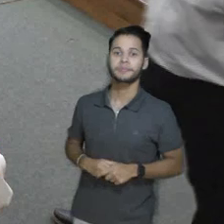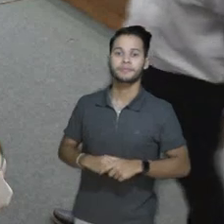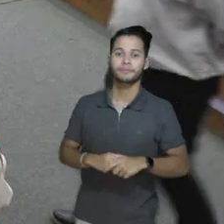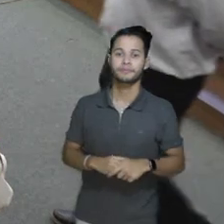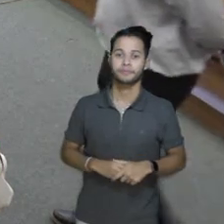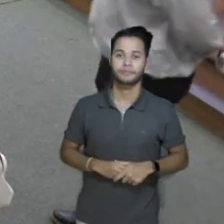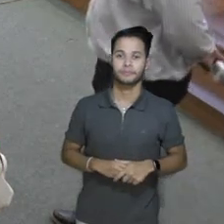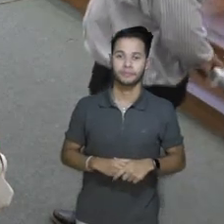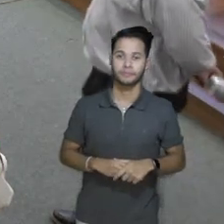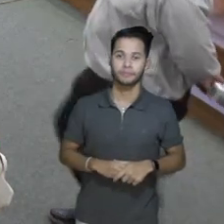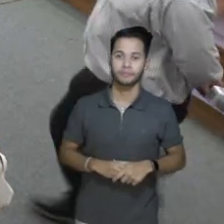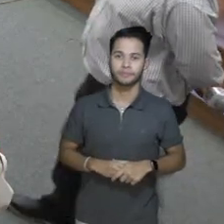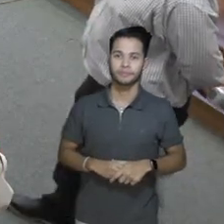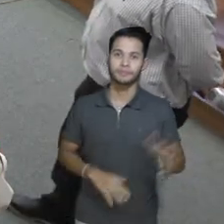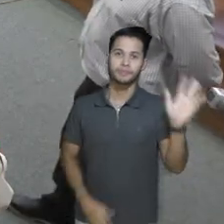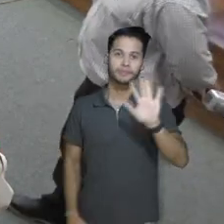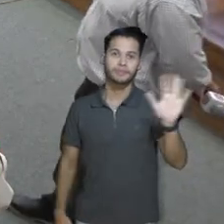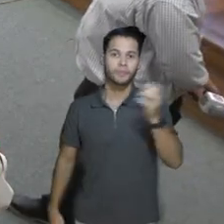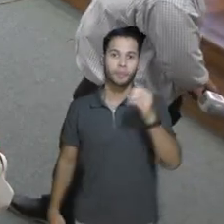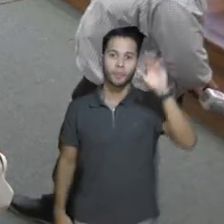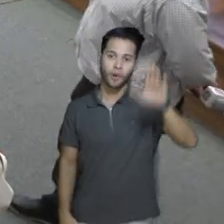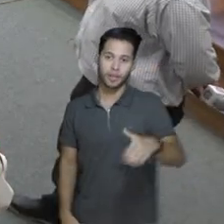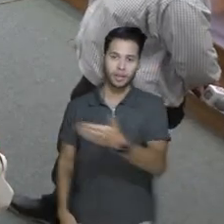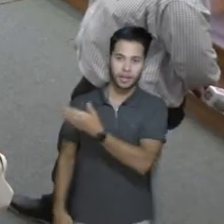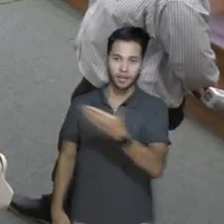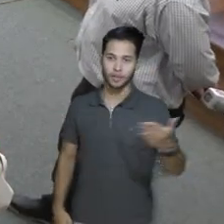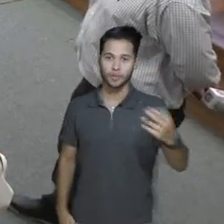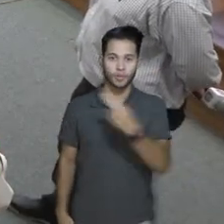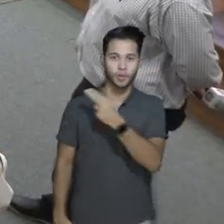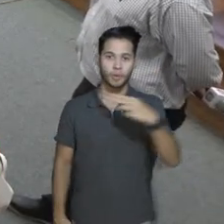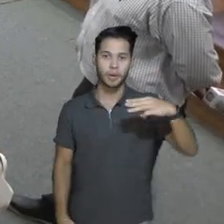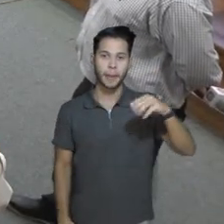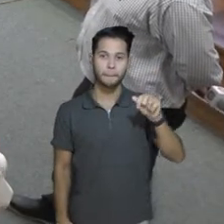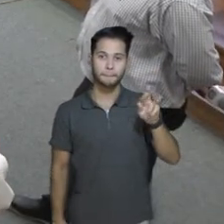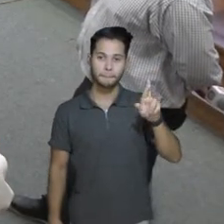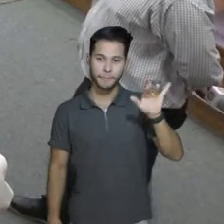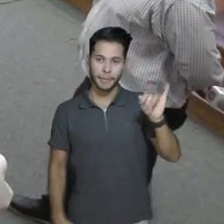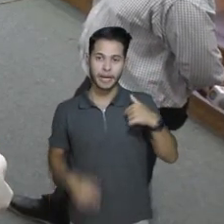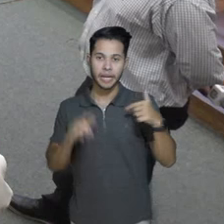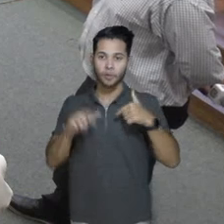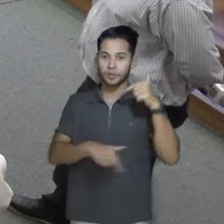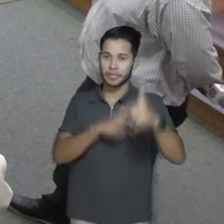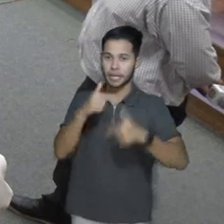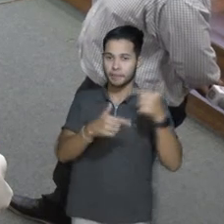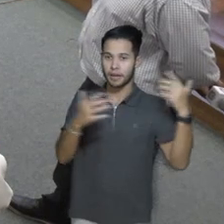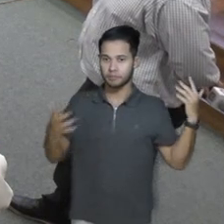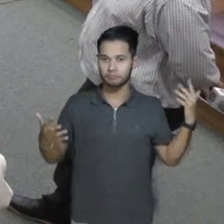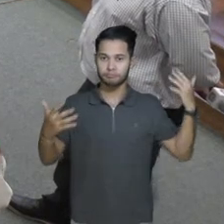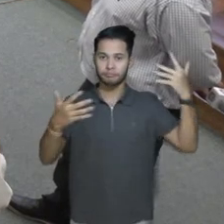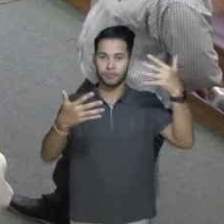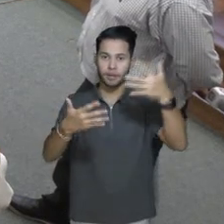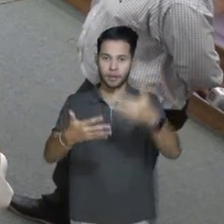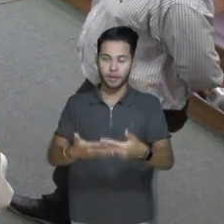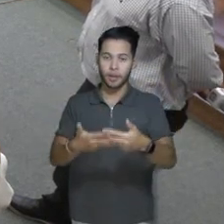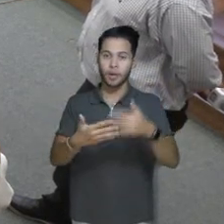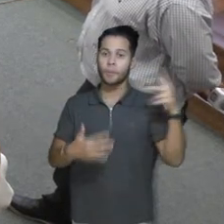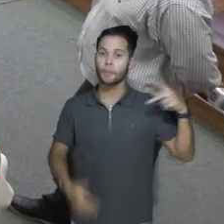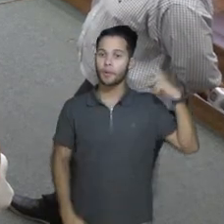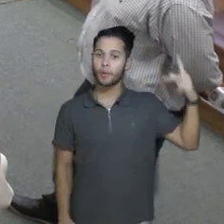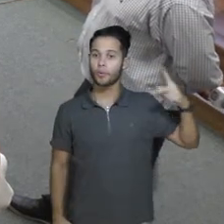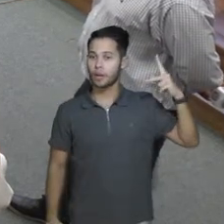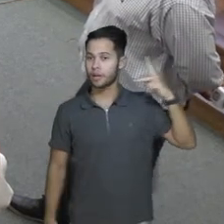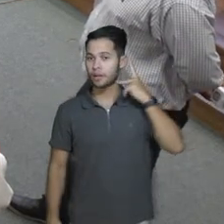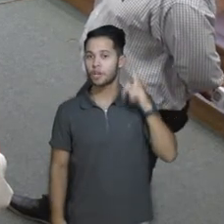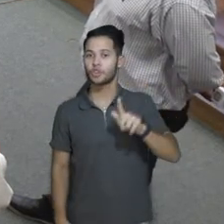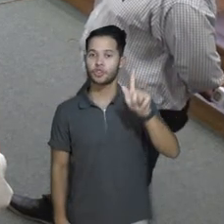lá Boa tarde a todos eu sou Maria de Lurdes guiso funcionária de carreira da Assembleia da procuradoria geral da Assembleia Tô